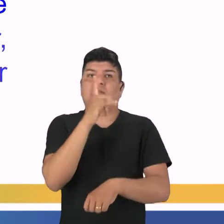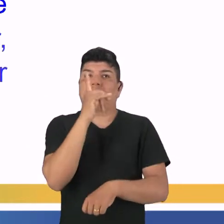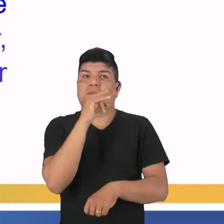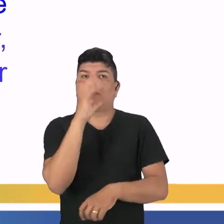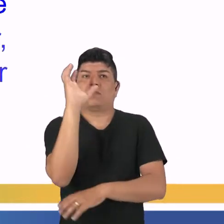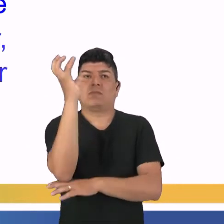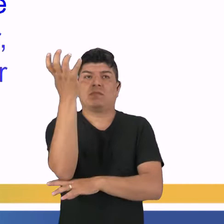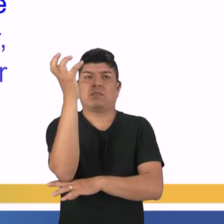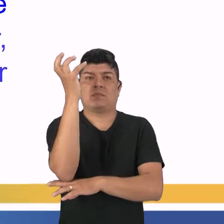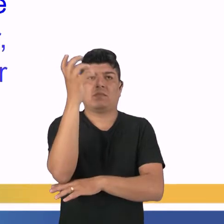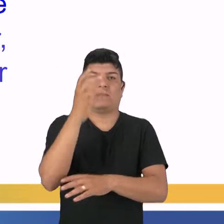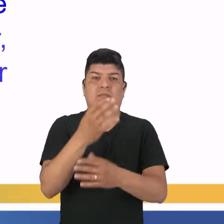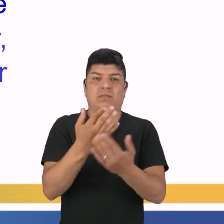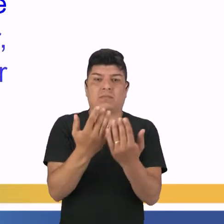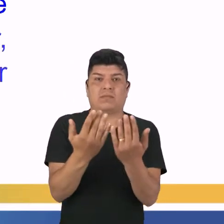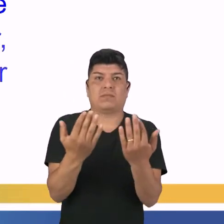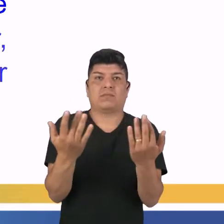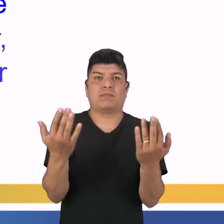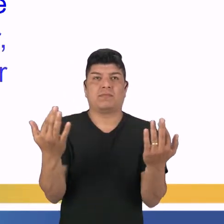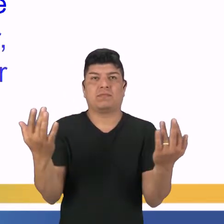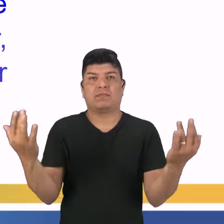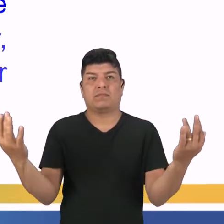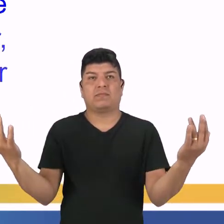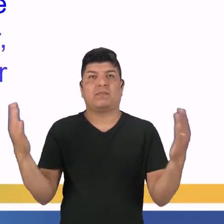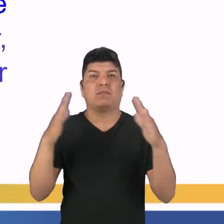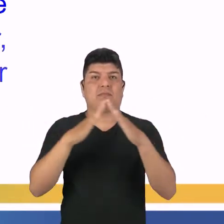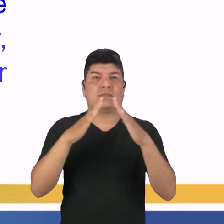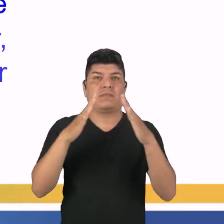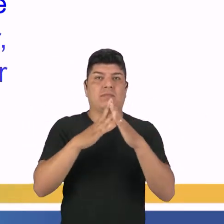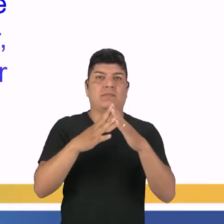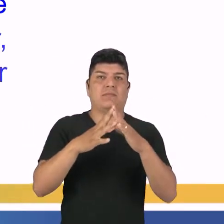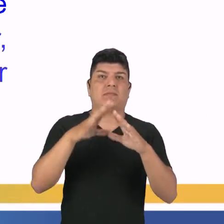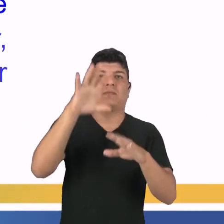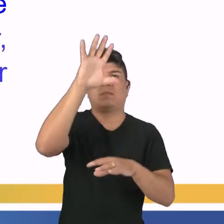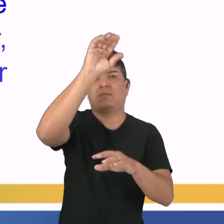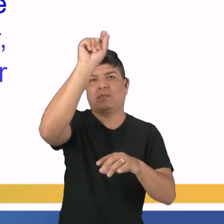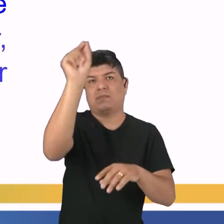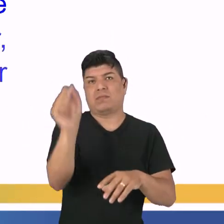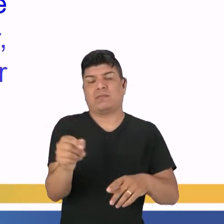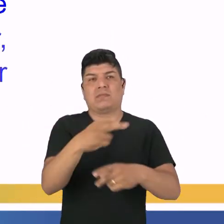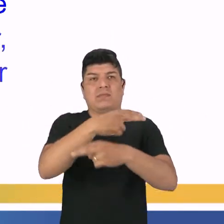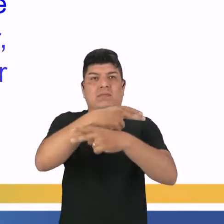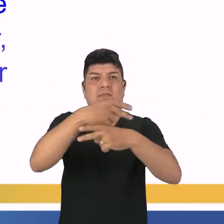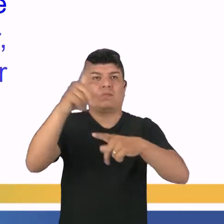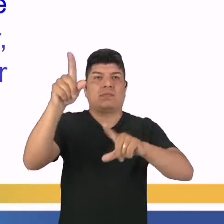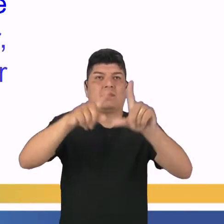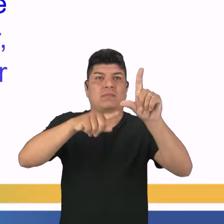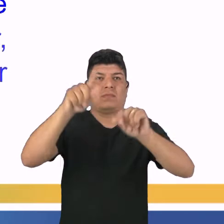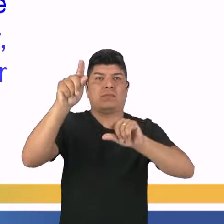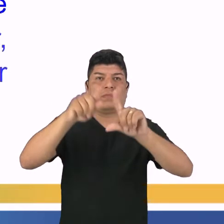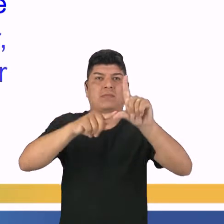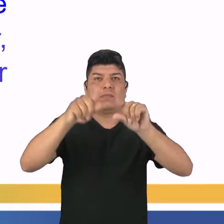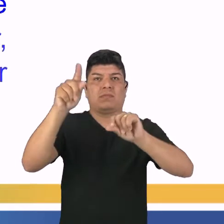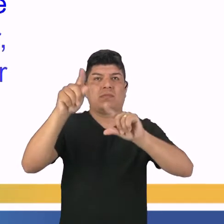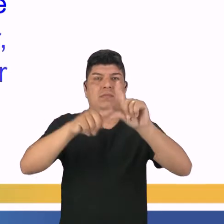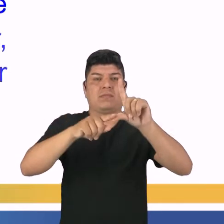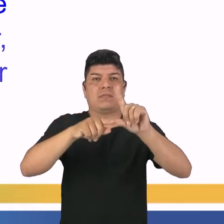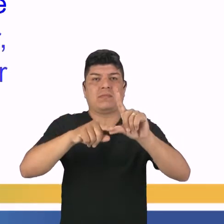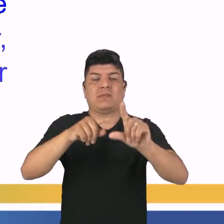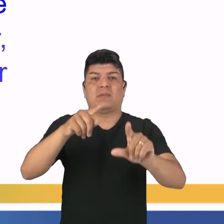a água, as árvores, a grama, os móveis, as plantas, as estrelas e